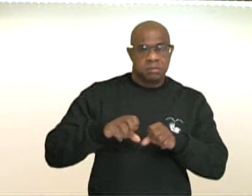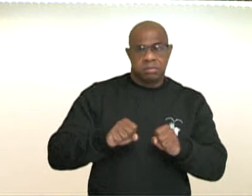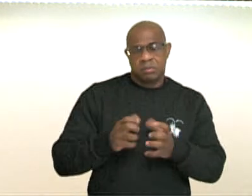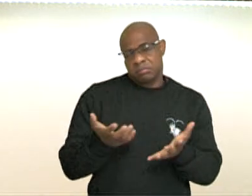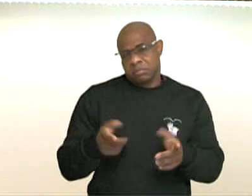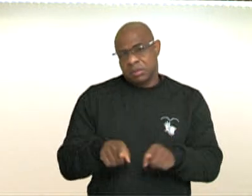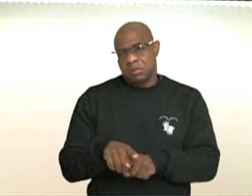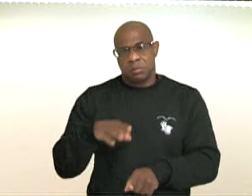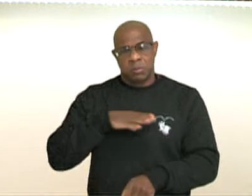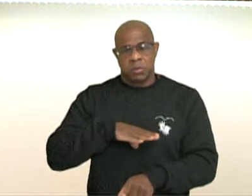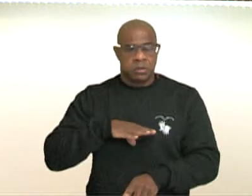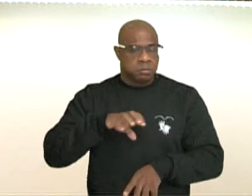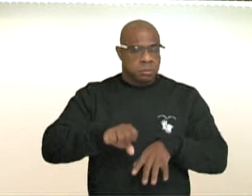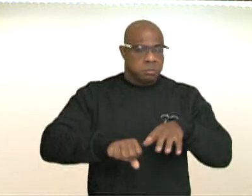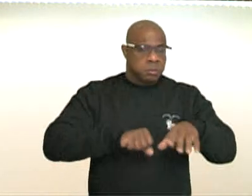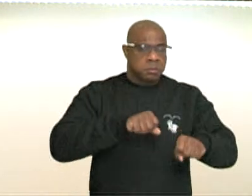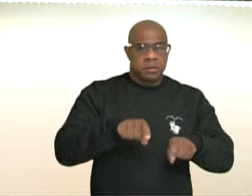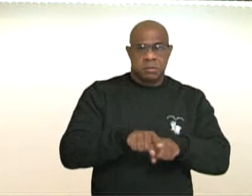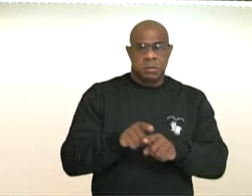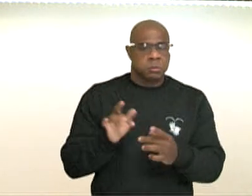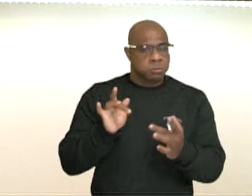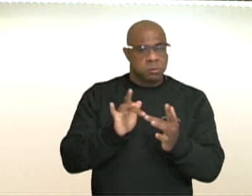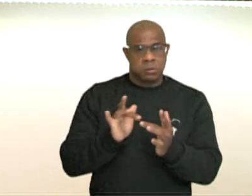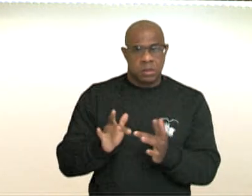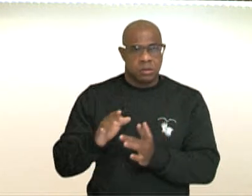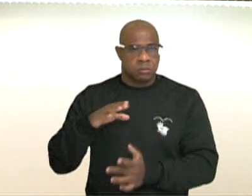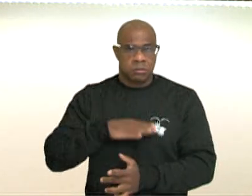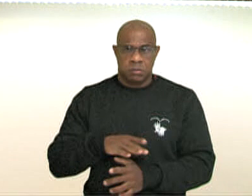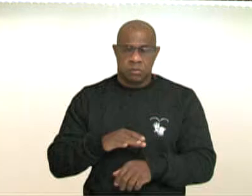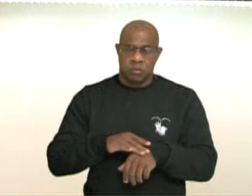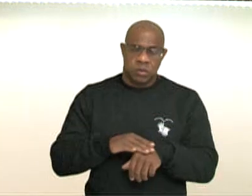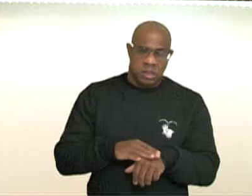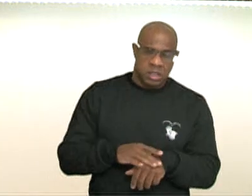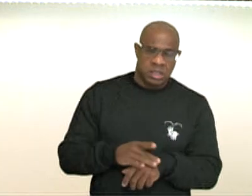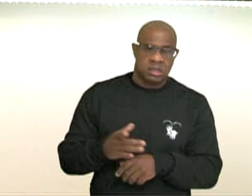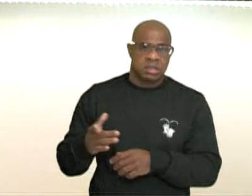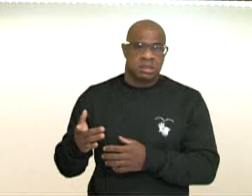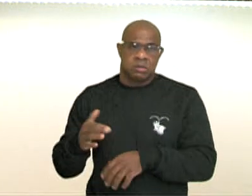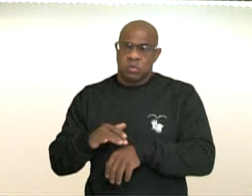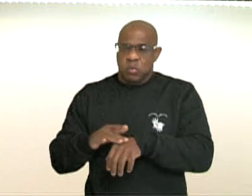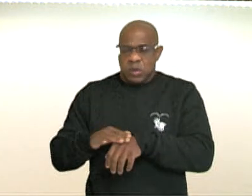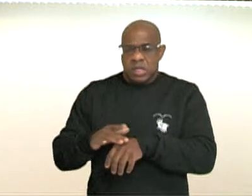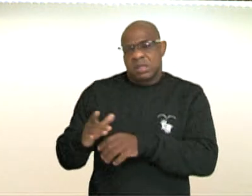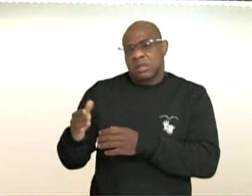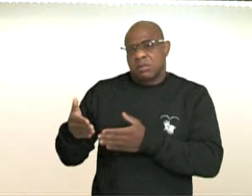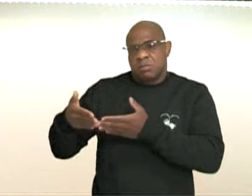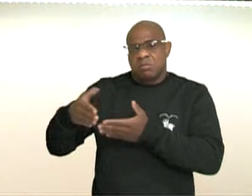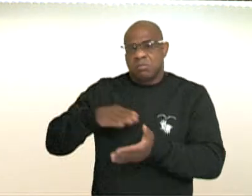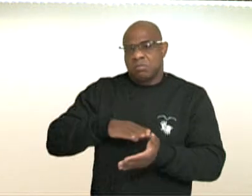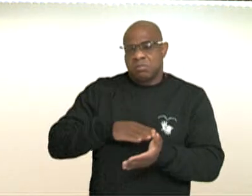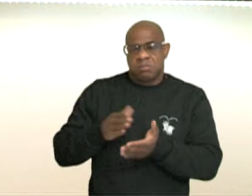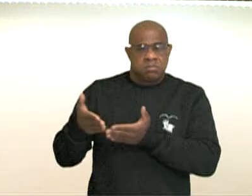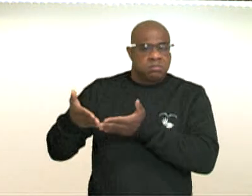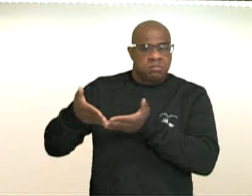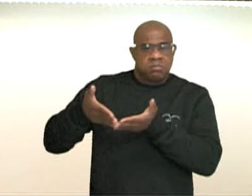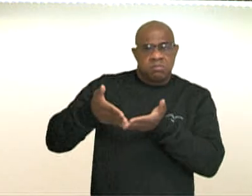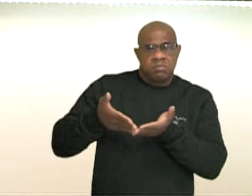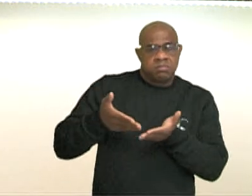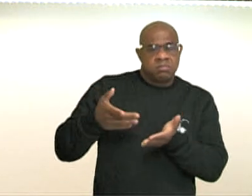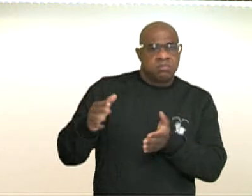contato com portugueses, o simples contato a doenças trazidas por portugueses. Qual letra você vai? A, B, C ou